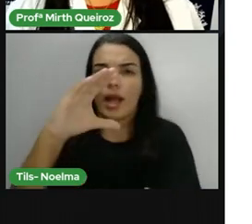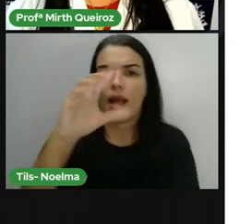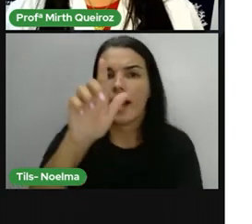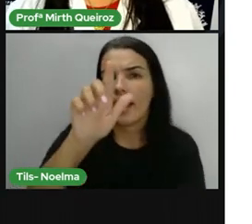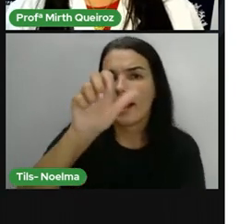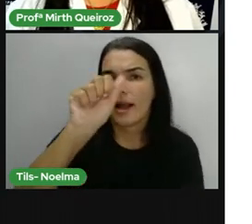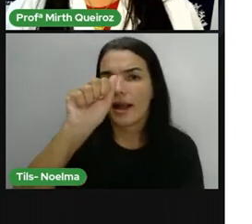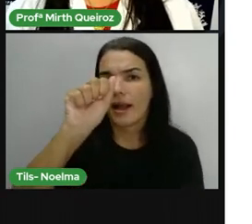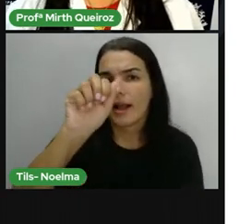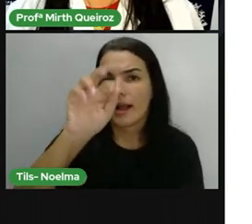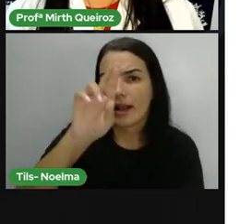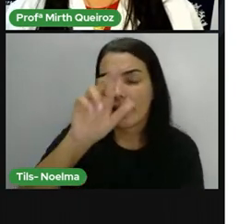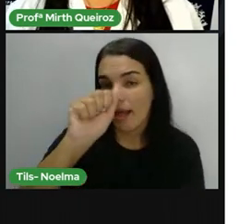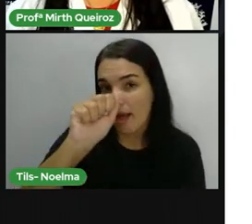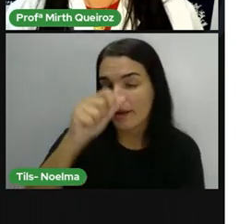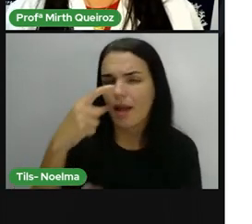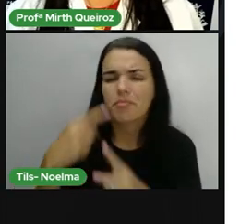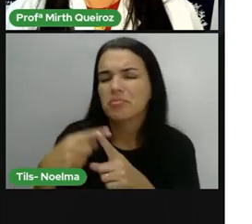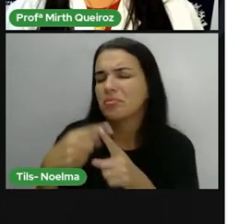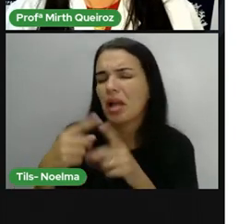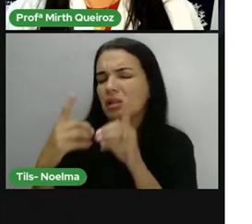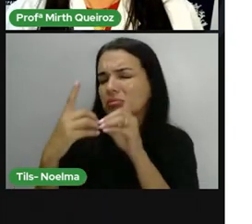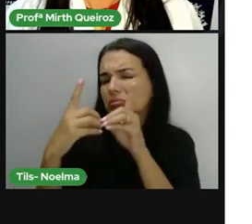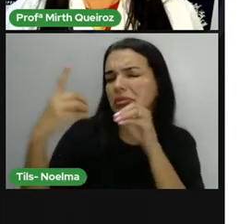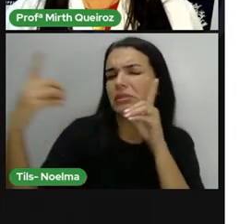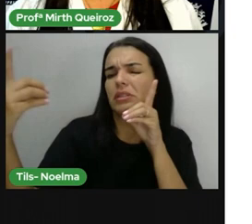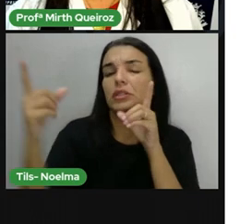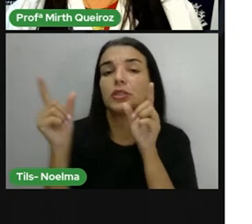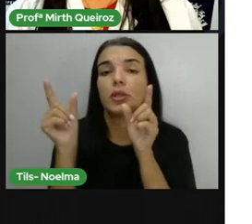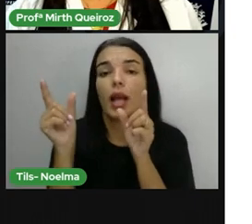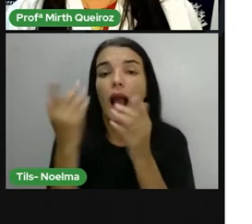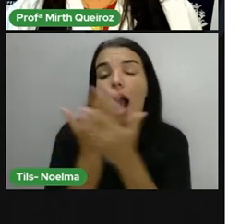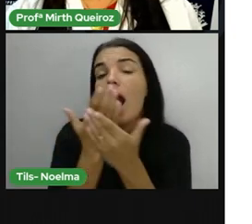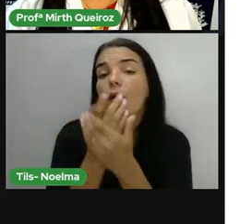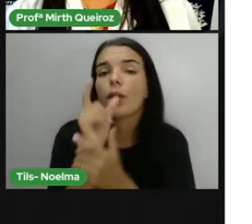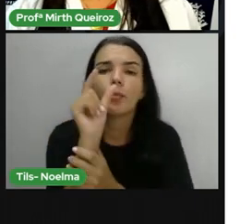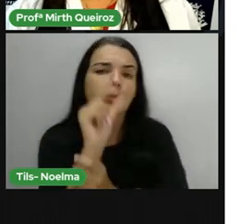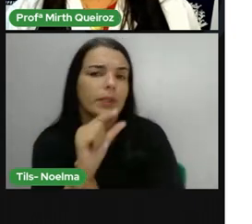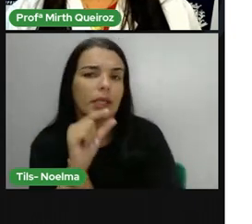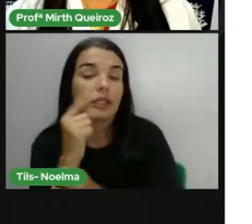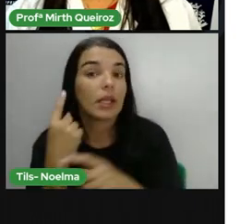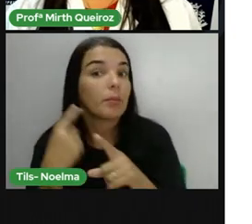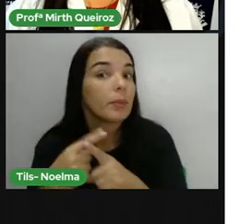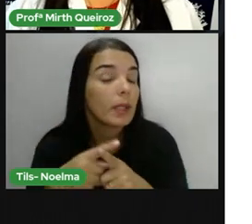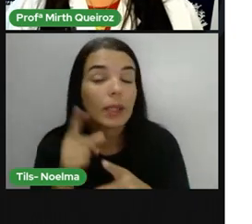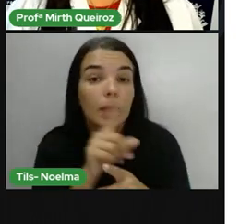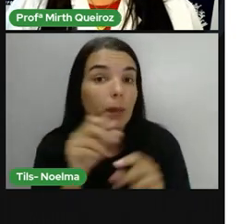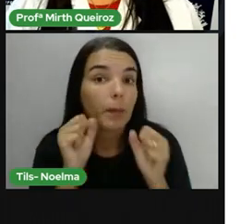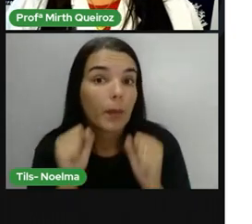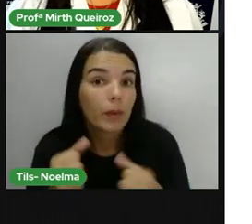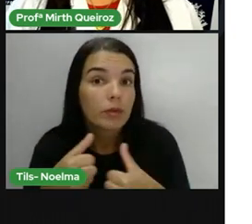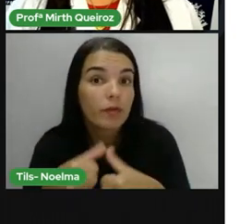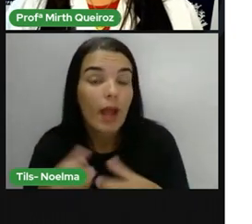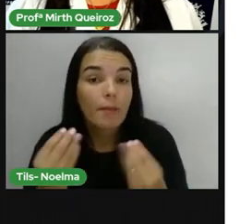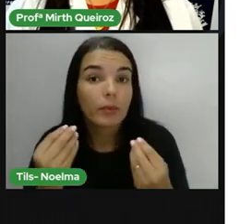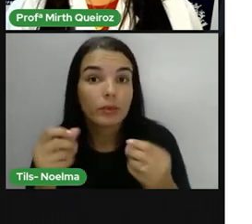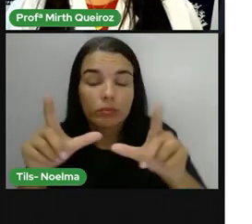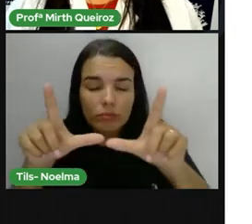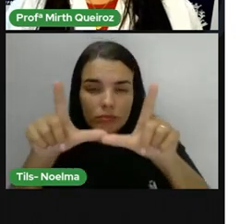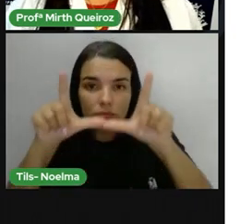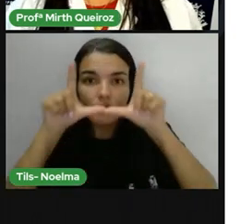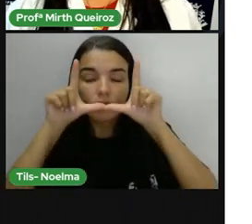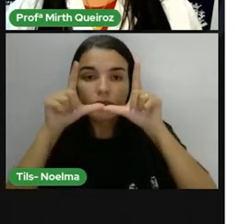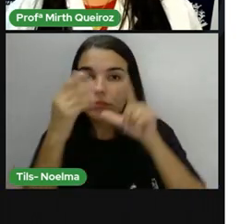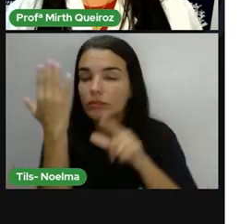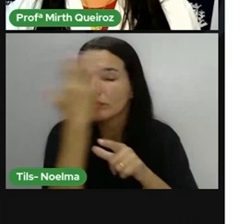aulas, essas aulas à distância, elas serem mais curtas, é justamente para não expor vocês durante muito tempo em frente